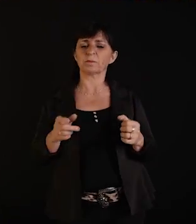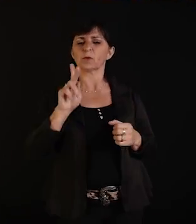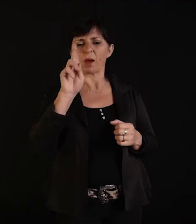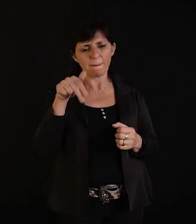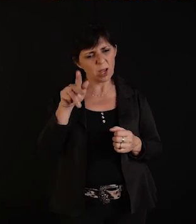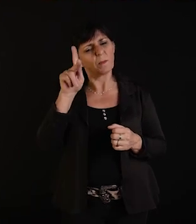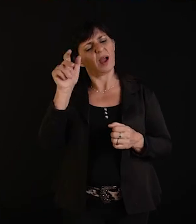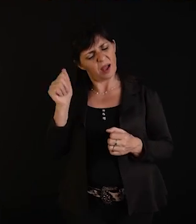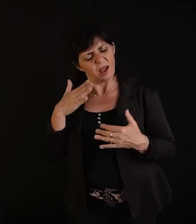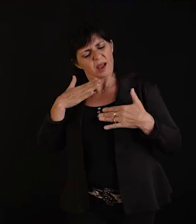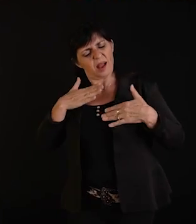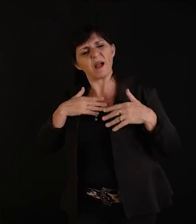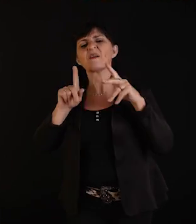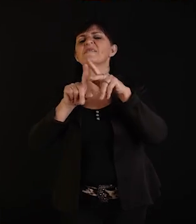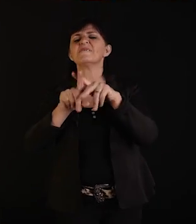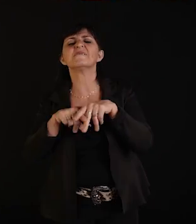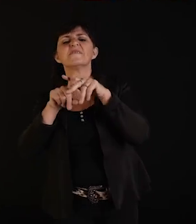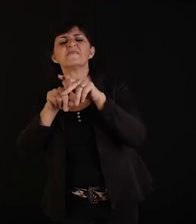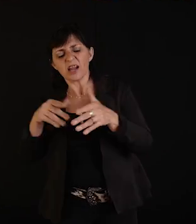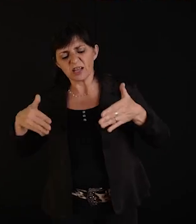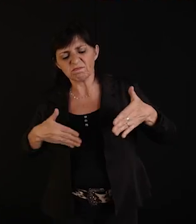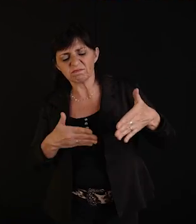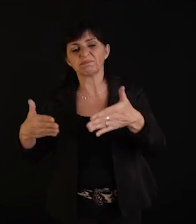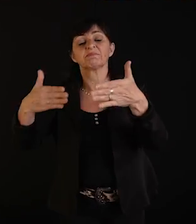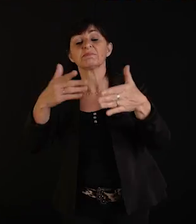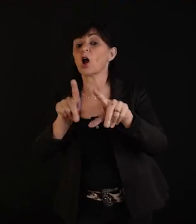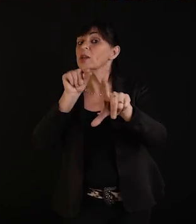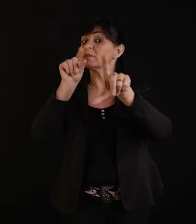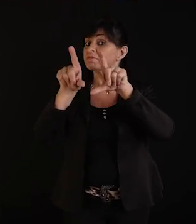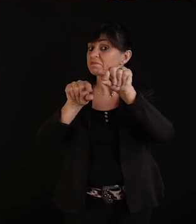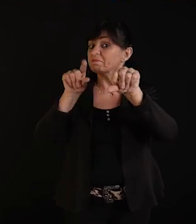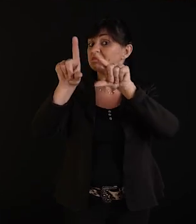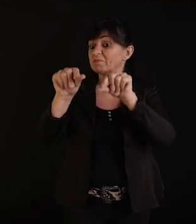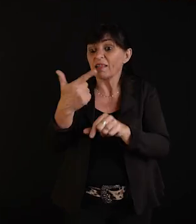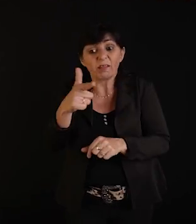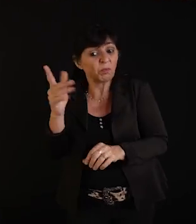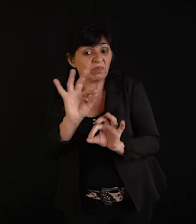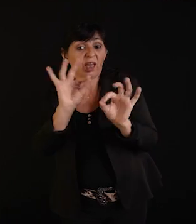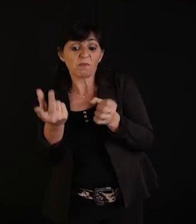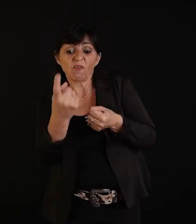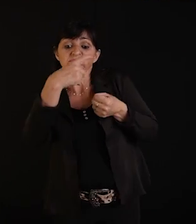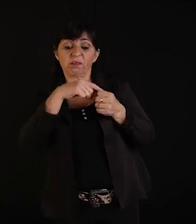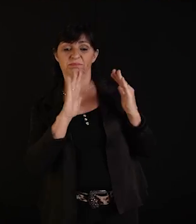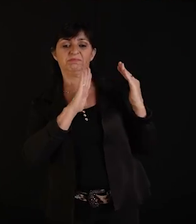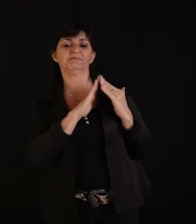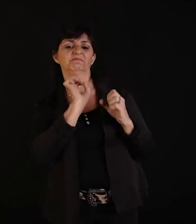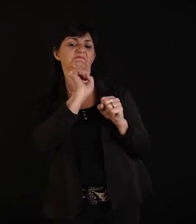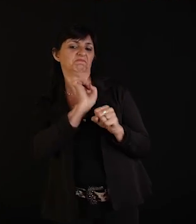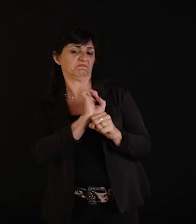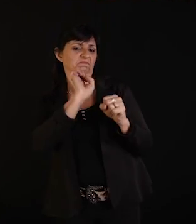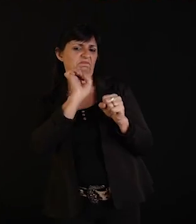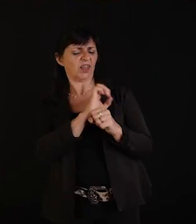Upa, upa, meu cavalo, o caminho a gente faz. Quem não tem pra quem voltar, só